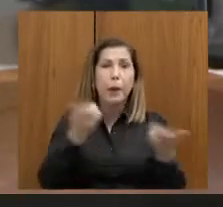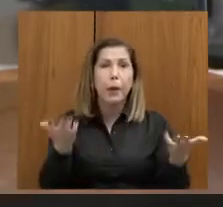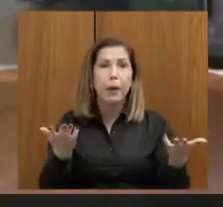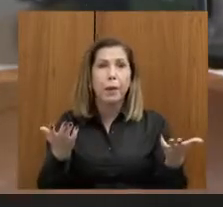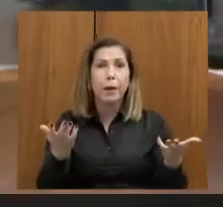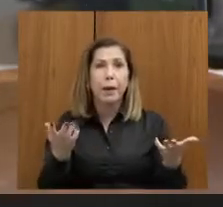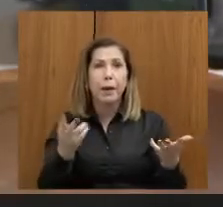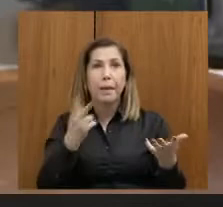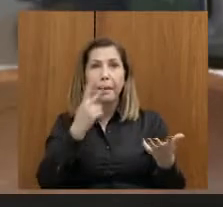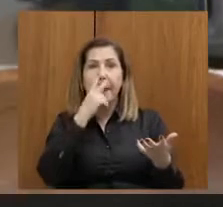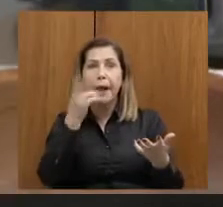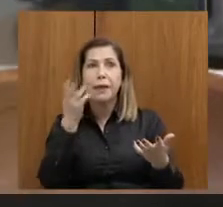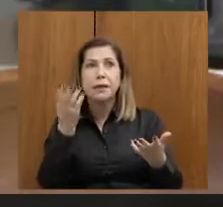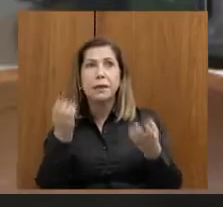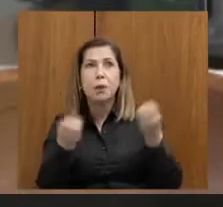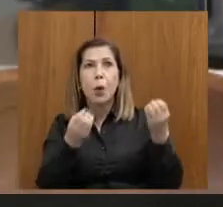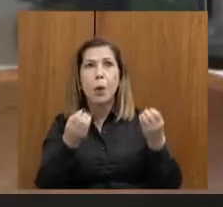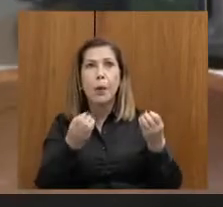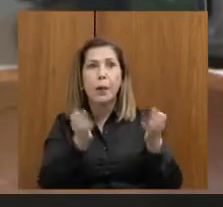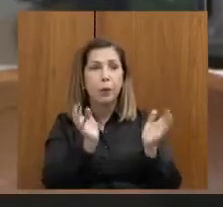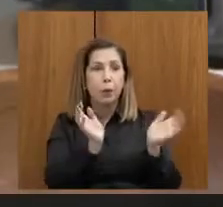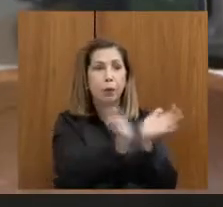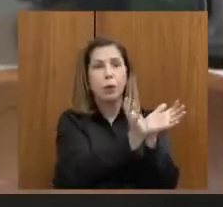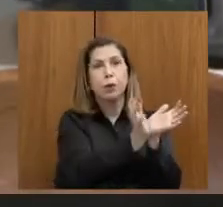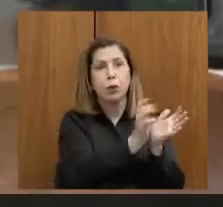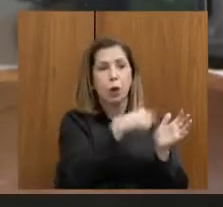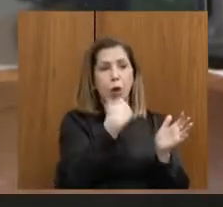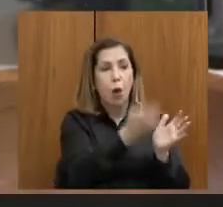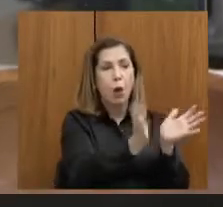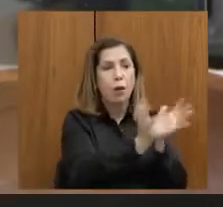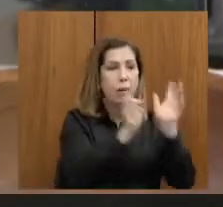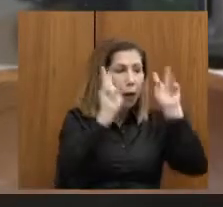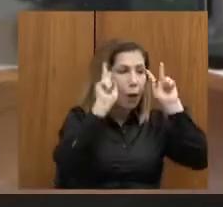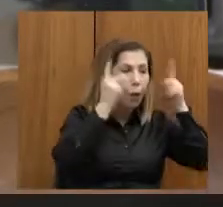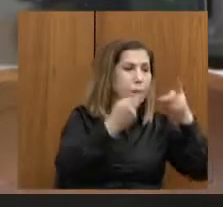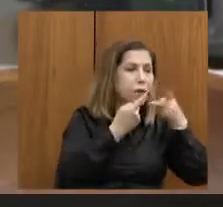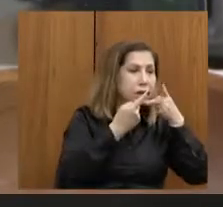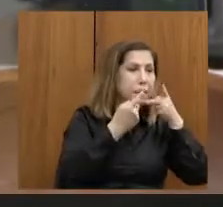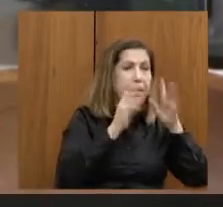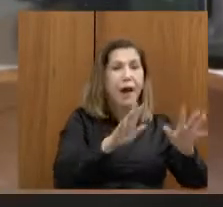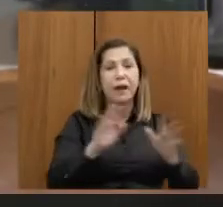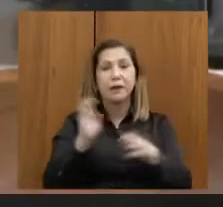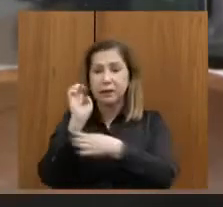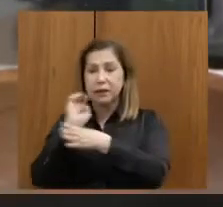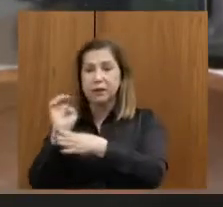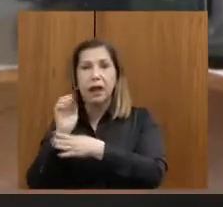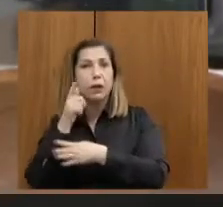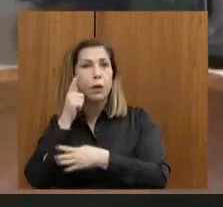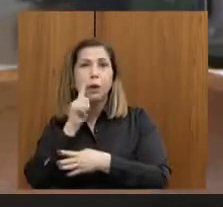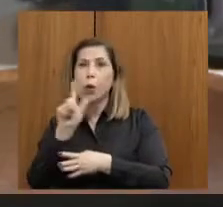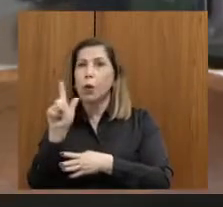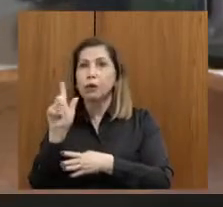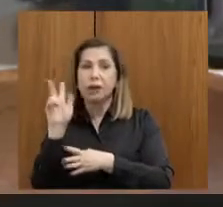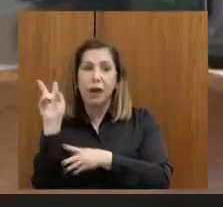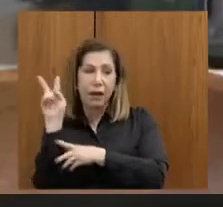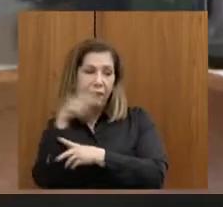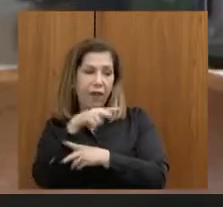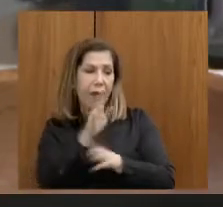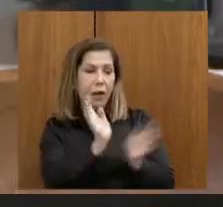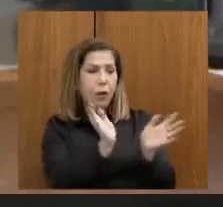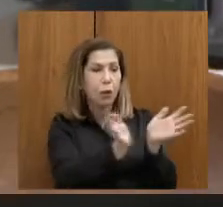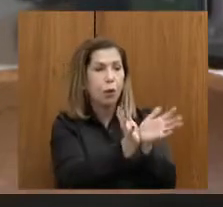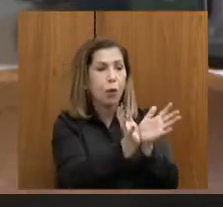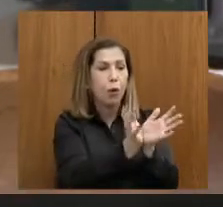porque a gente sempre entende que a gente é coletivo e o estado não dá conta da disso de compreender de olhar para a gente